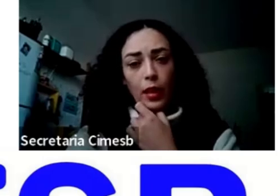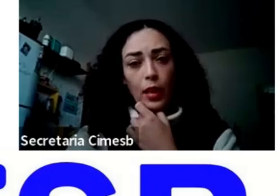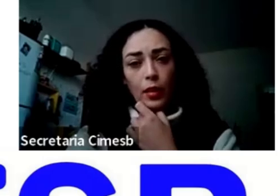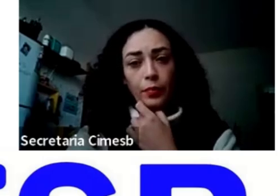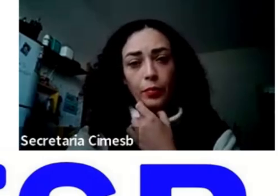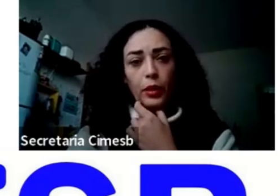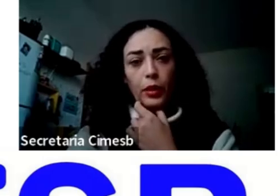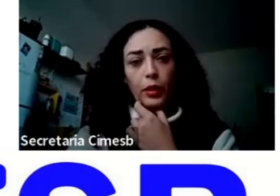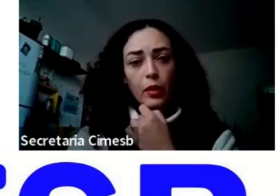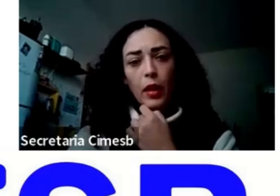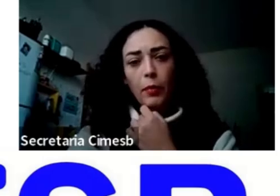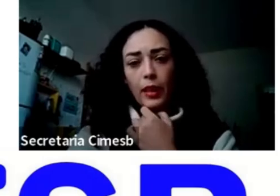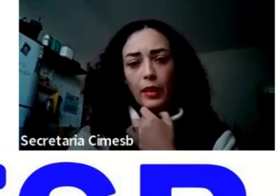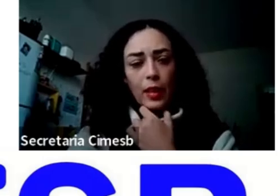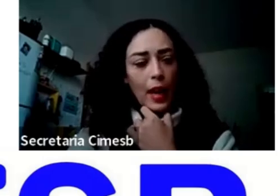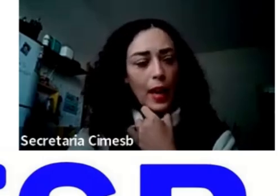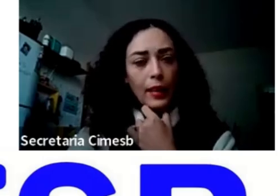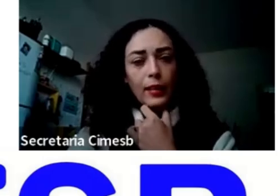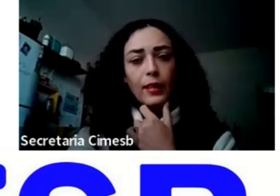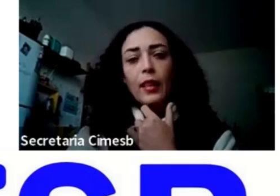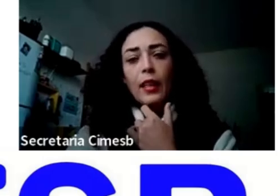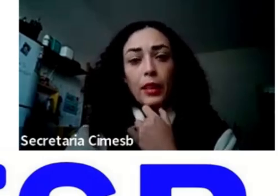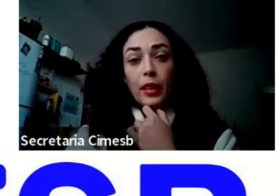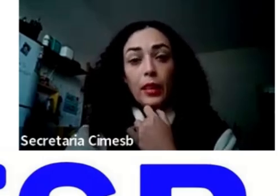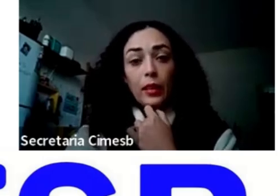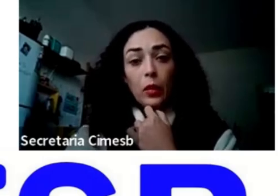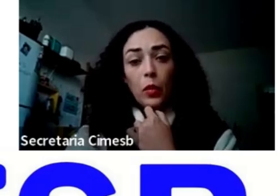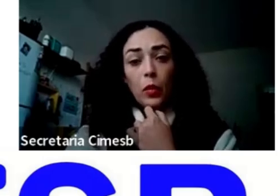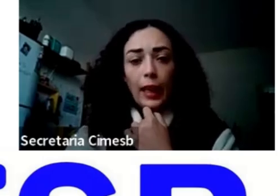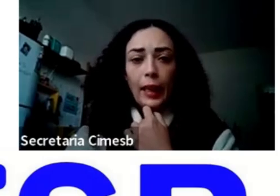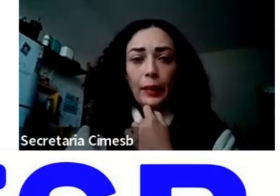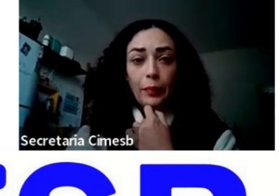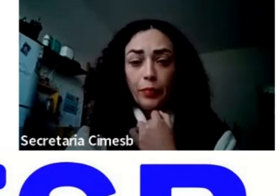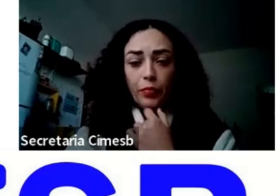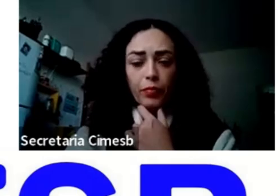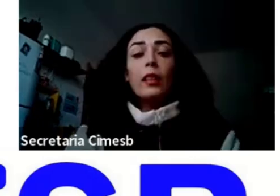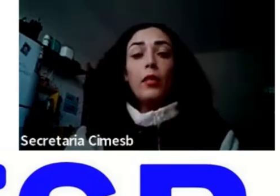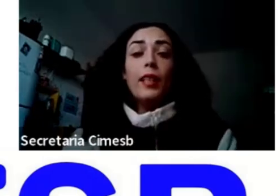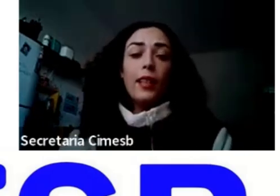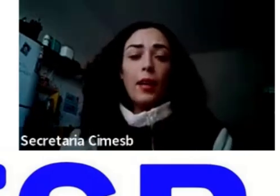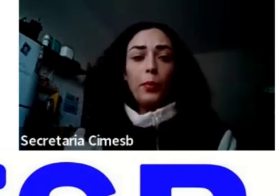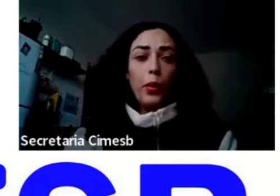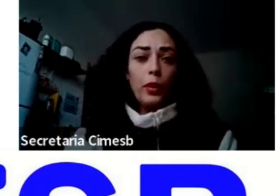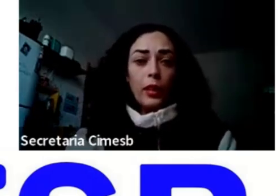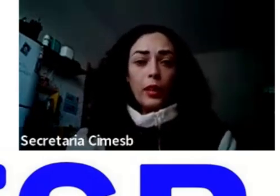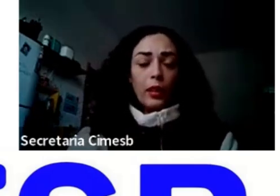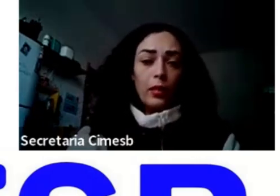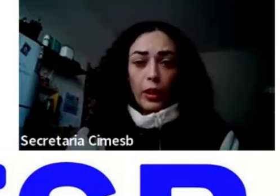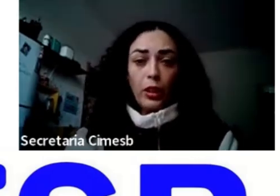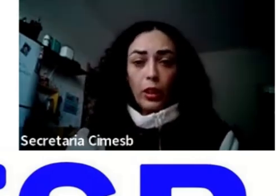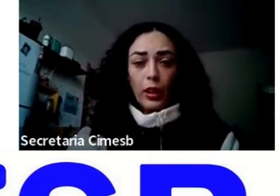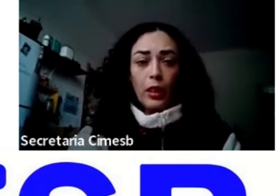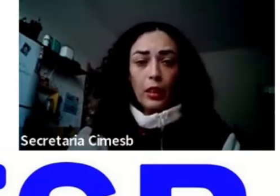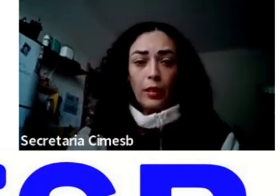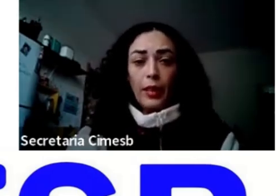né, nessa pós-graduação, aprender sinais, aprender a se comunicar. Então, essa é a proposta